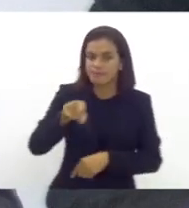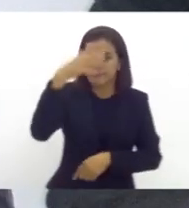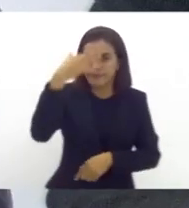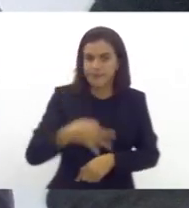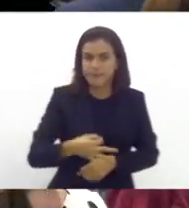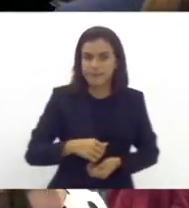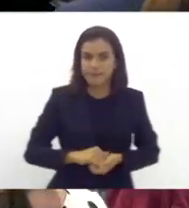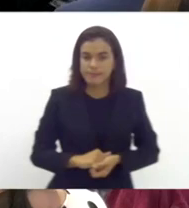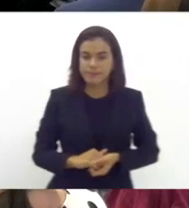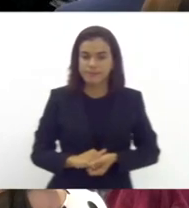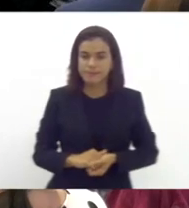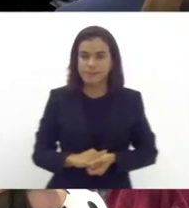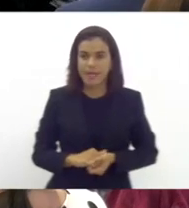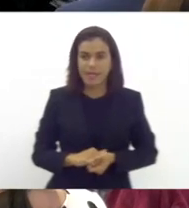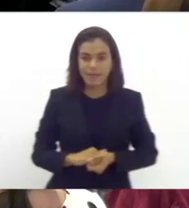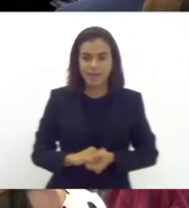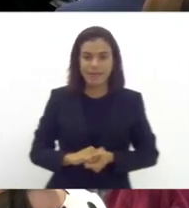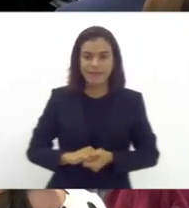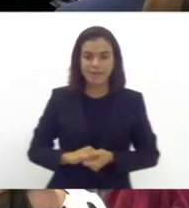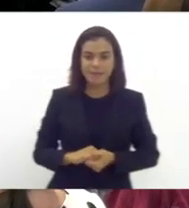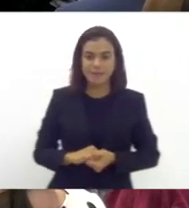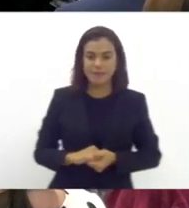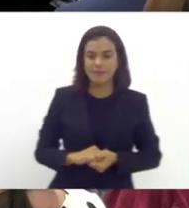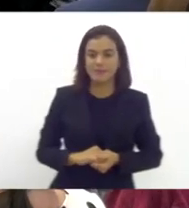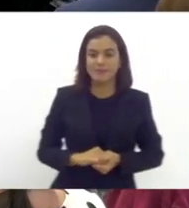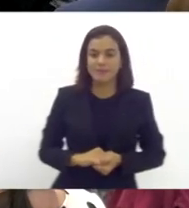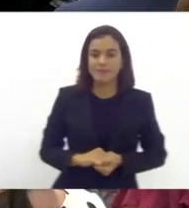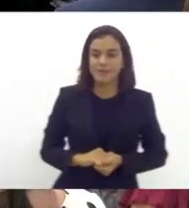certeza deputada Élica takimoto